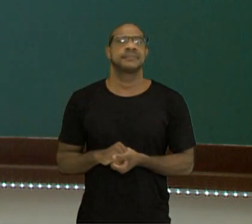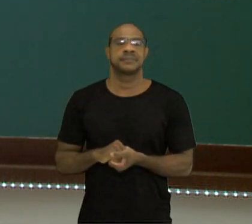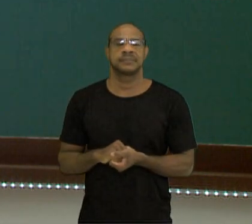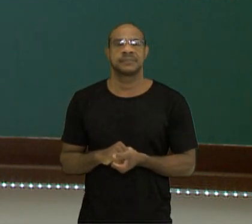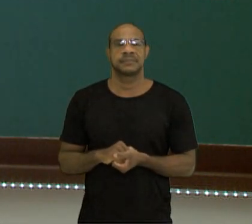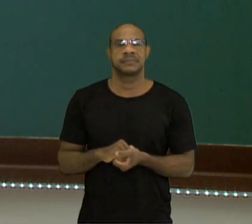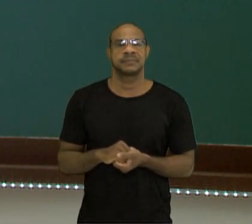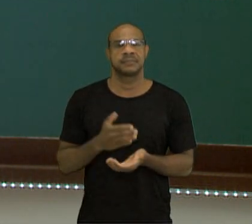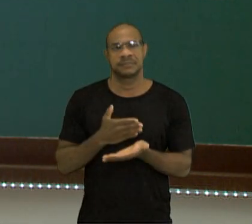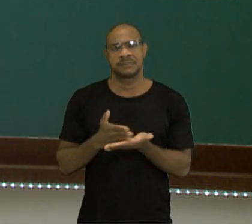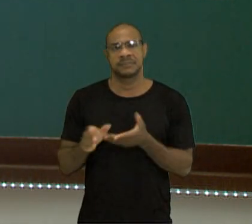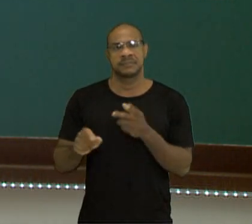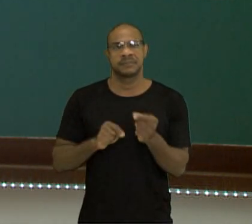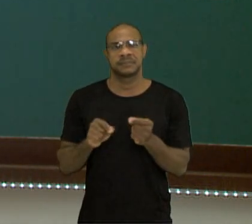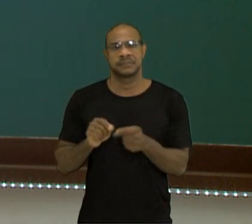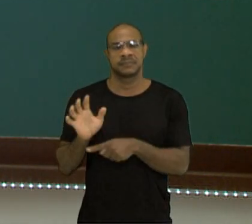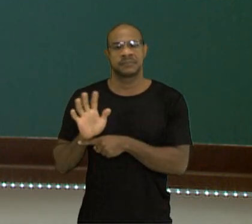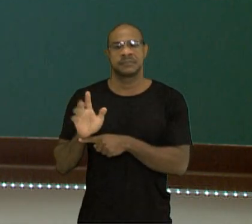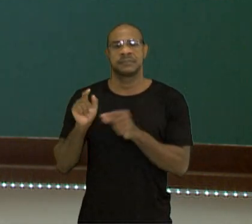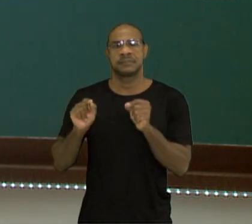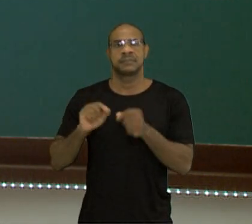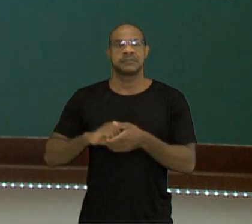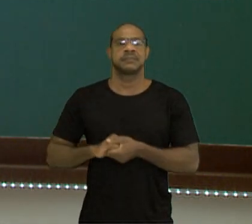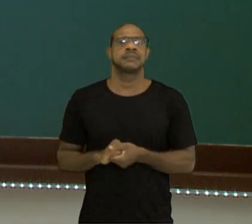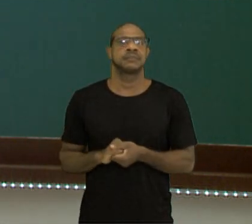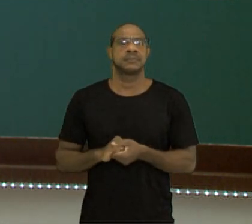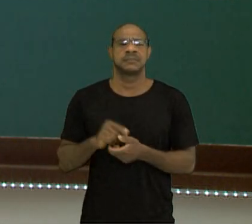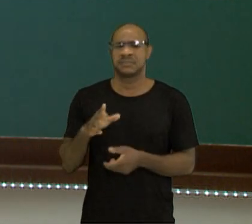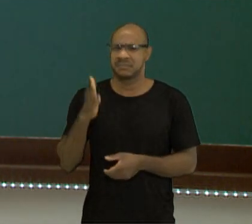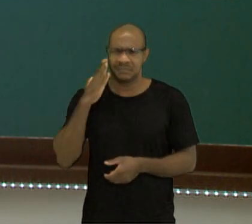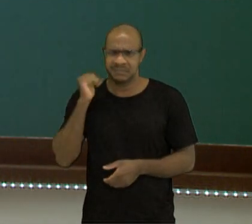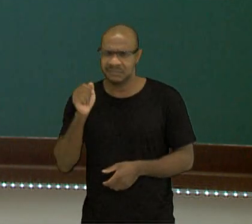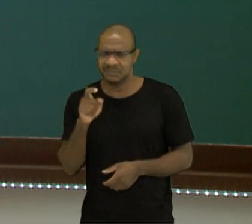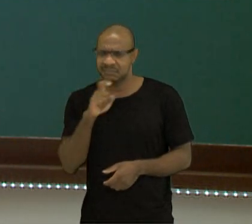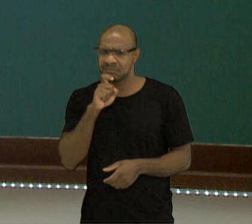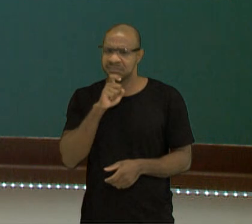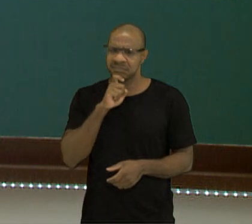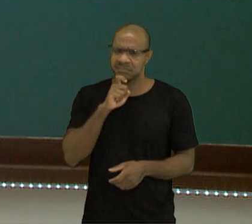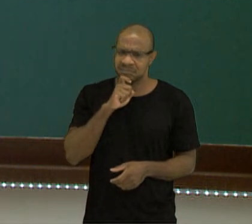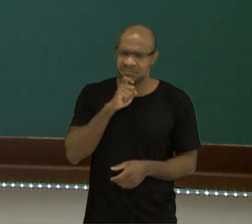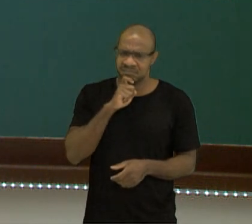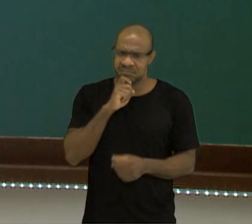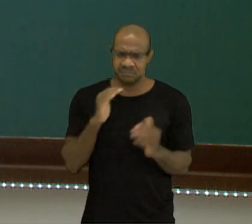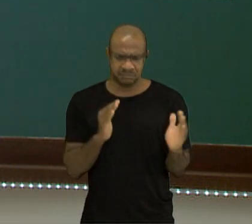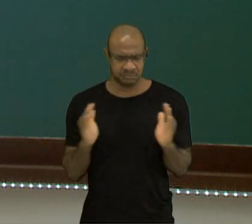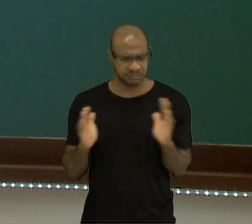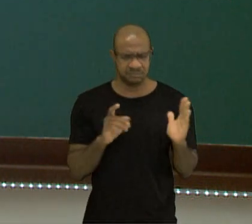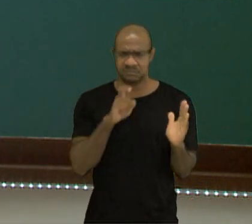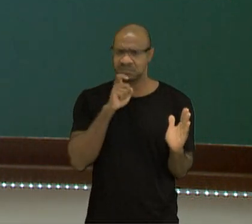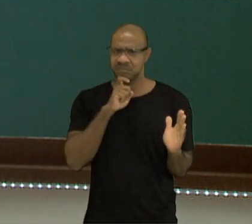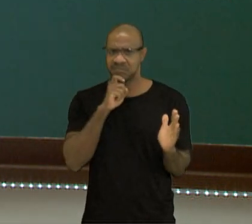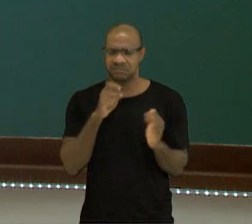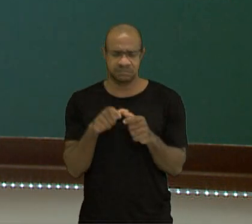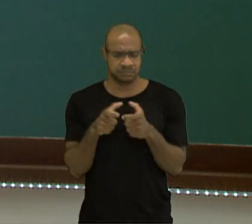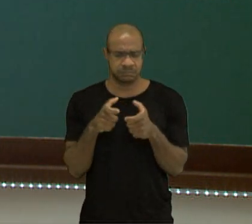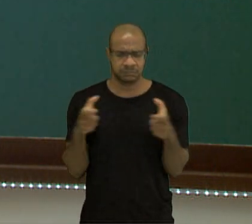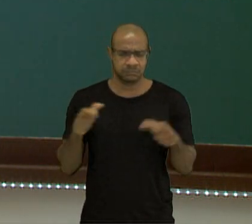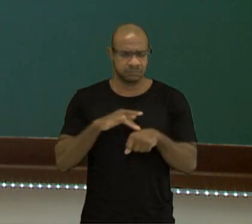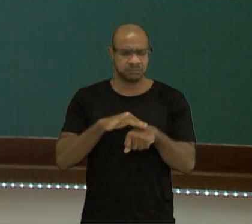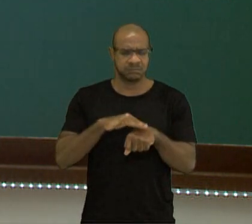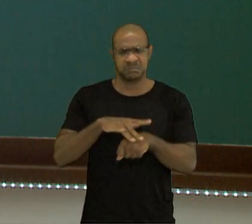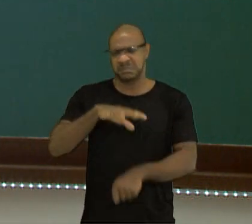Para começar, então, esse vídeo, você sabia que no inverno aumenta os índices de